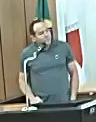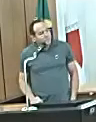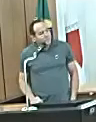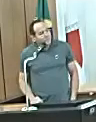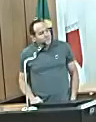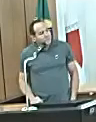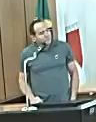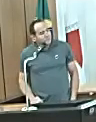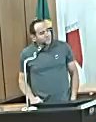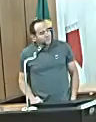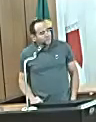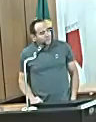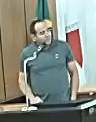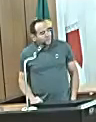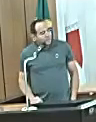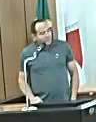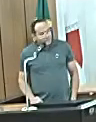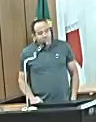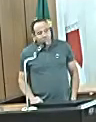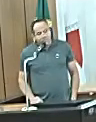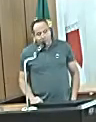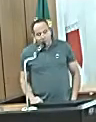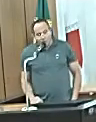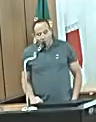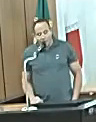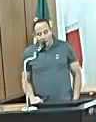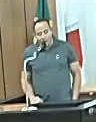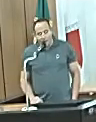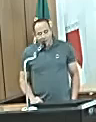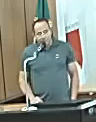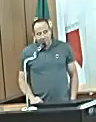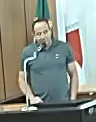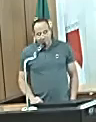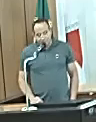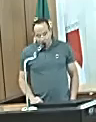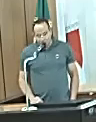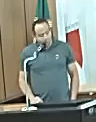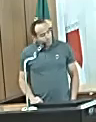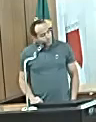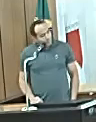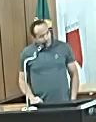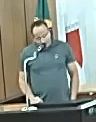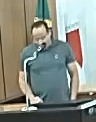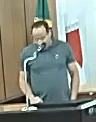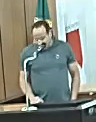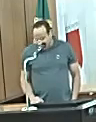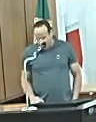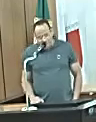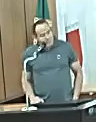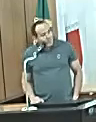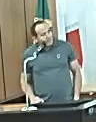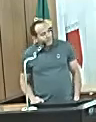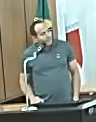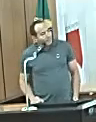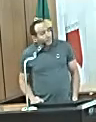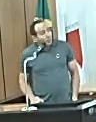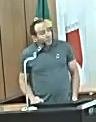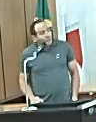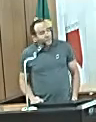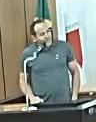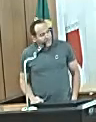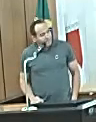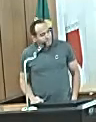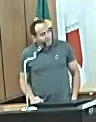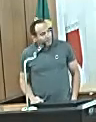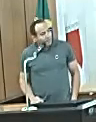prisionais nesse edital a previsão da formação acadêmica em